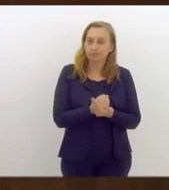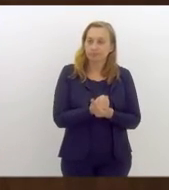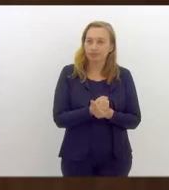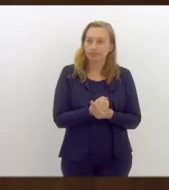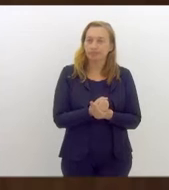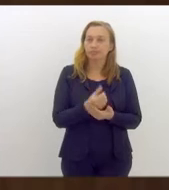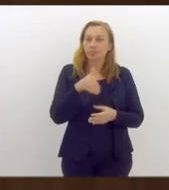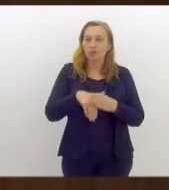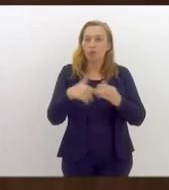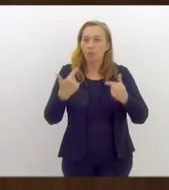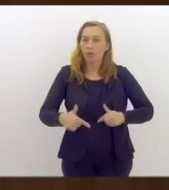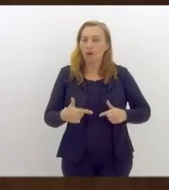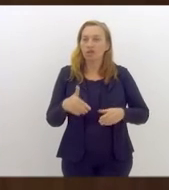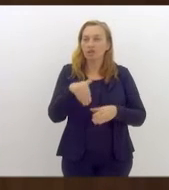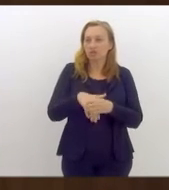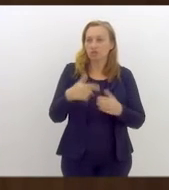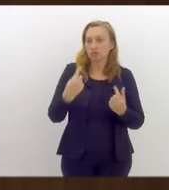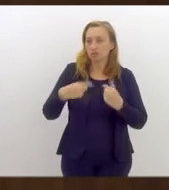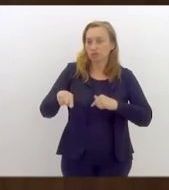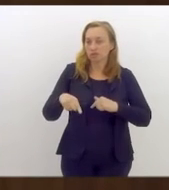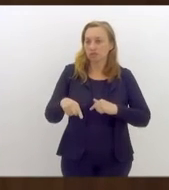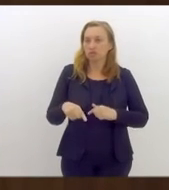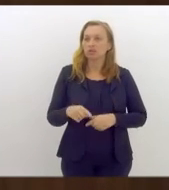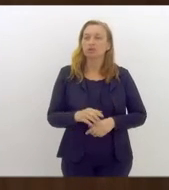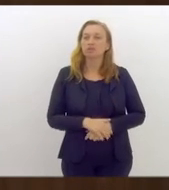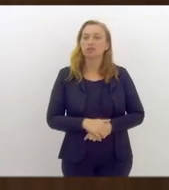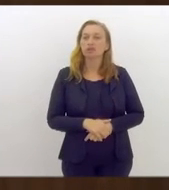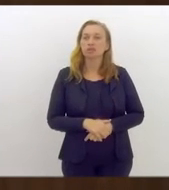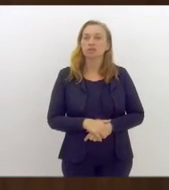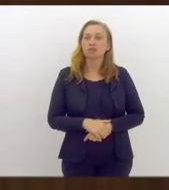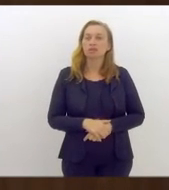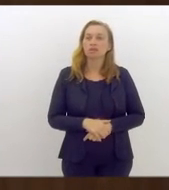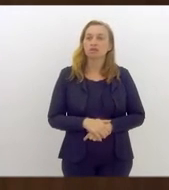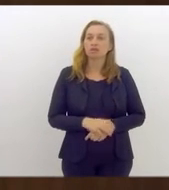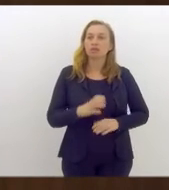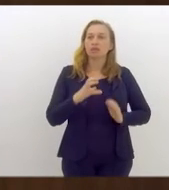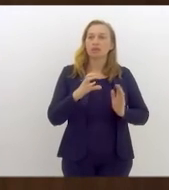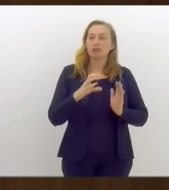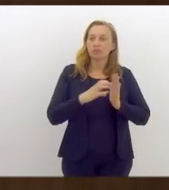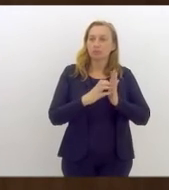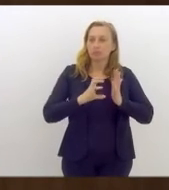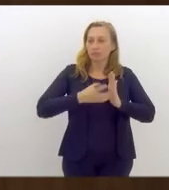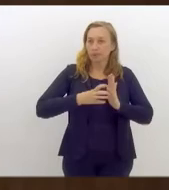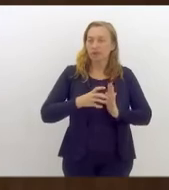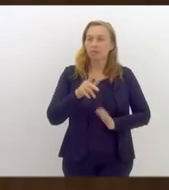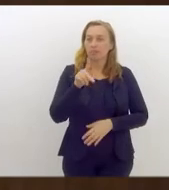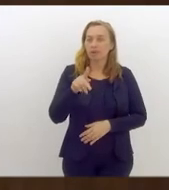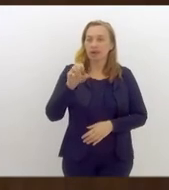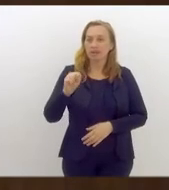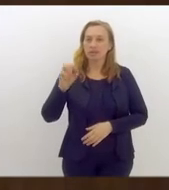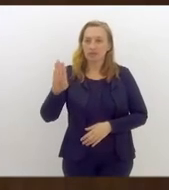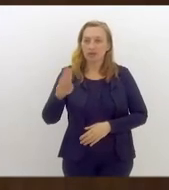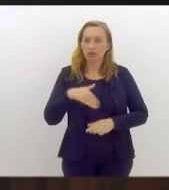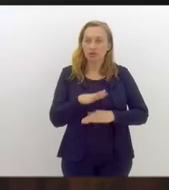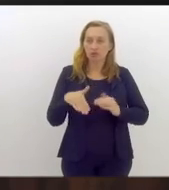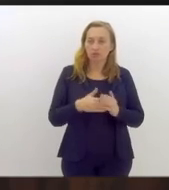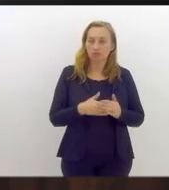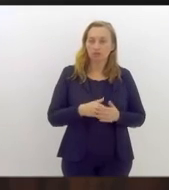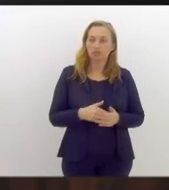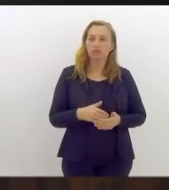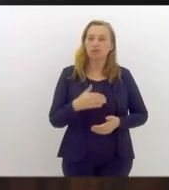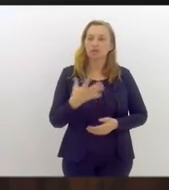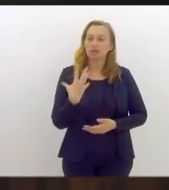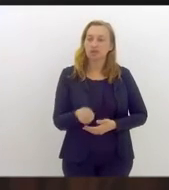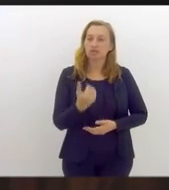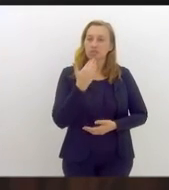abstenção e de voto contrário ficam consignados como sendo pela bancada do PSB, toda a bancada do PSB. A presidência defere o pedido